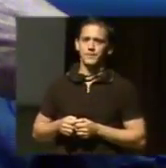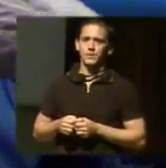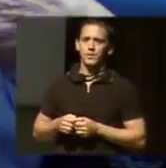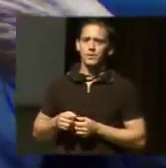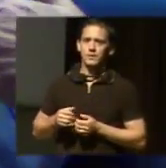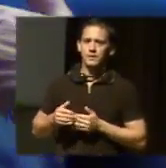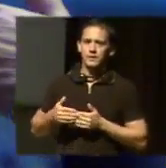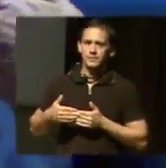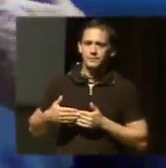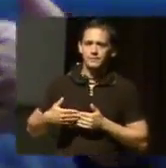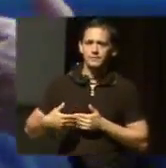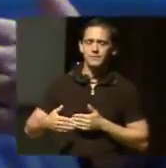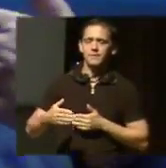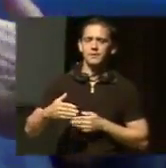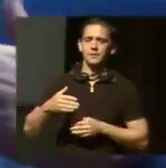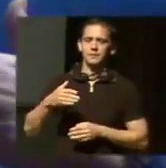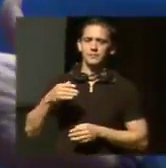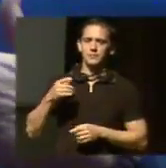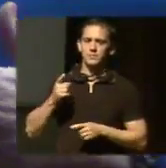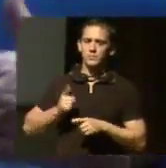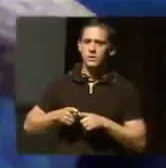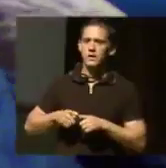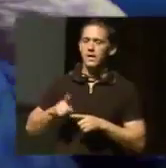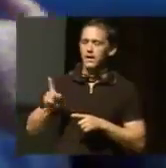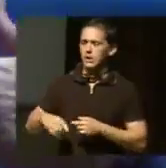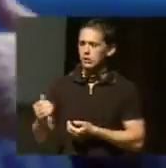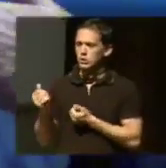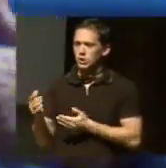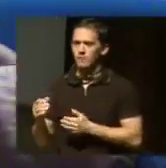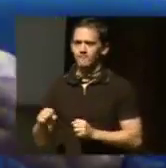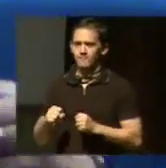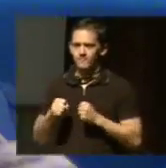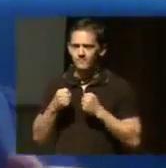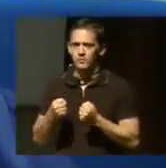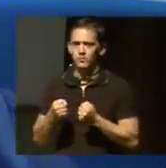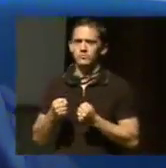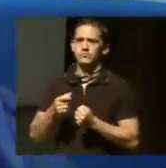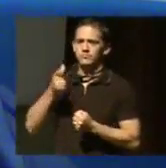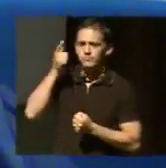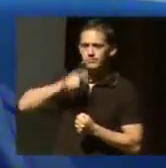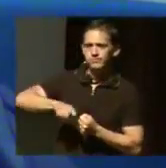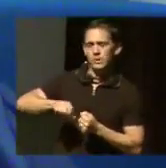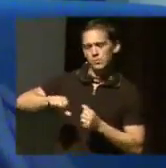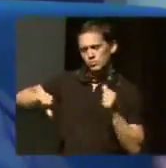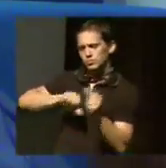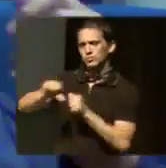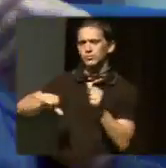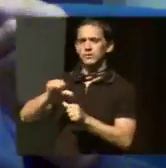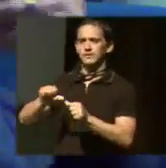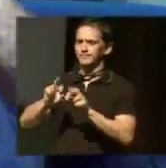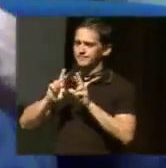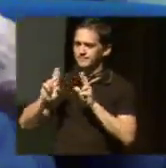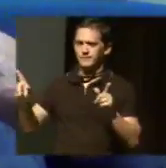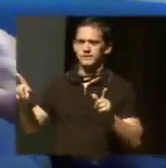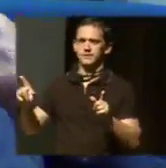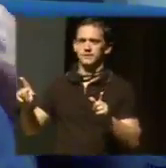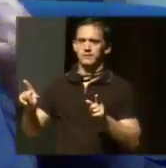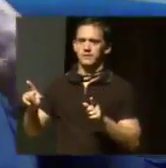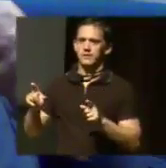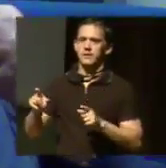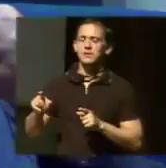da força que os jovens têm em quebrar esse paradigma. Eu